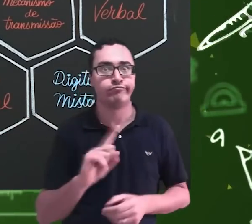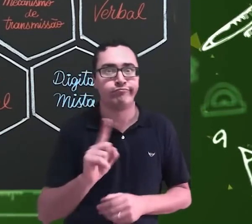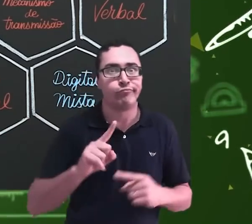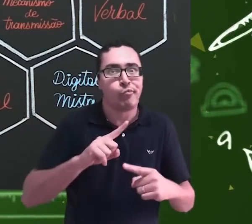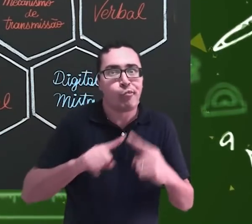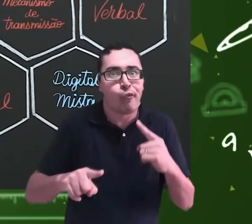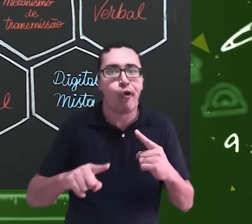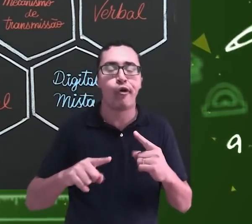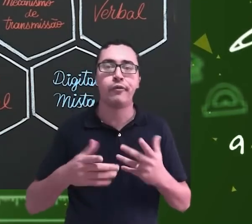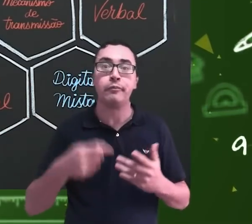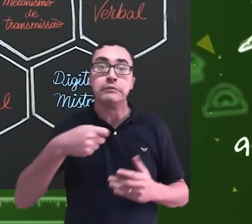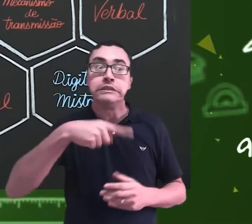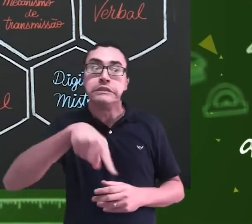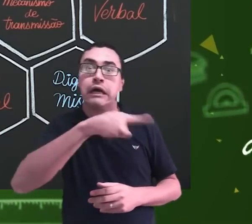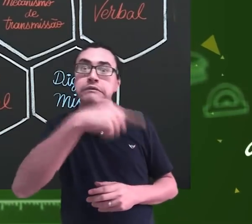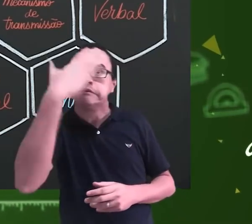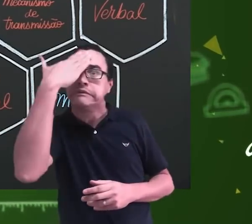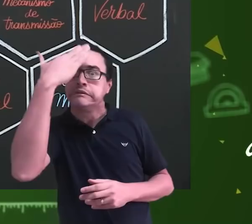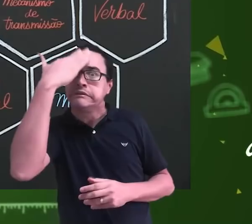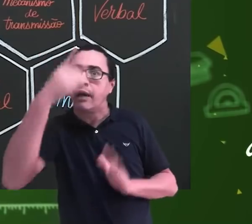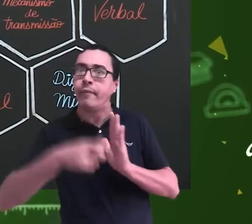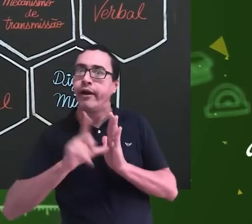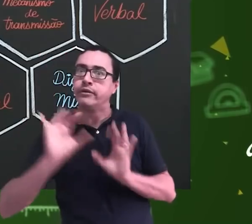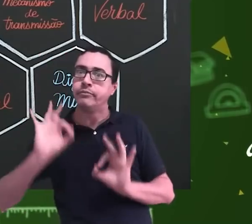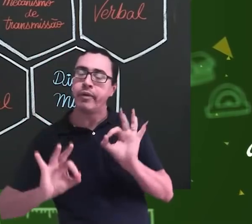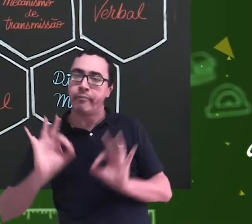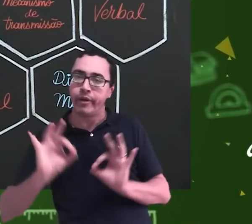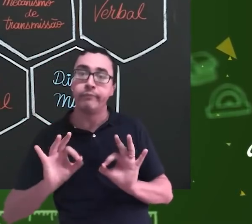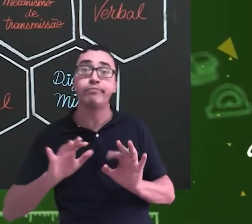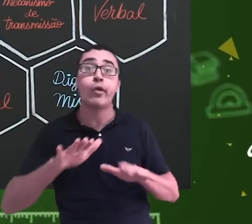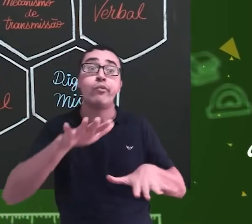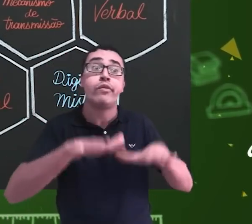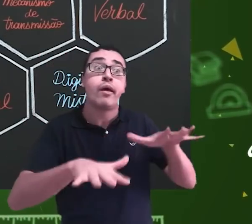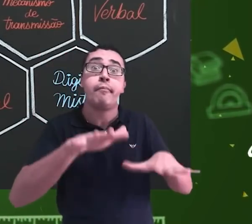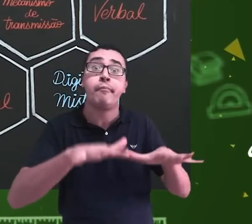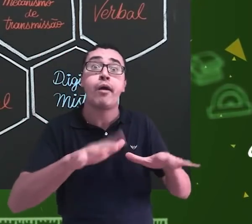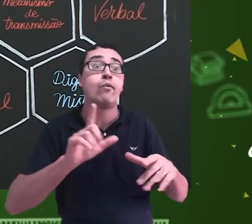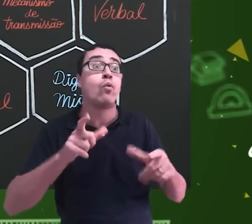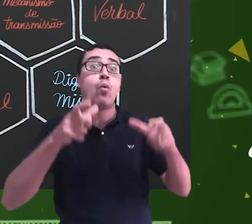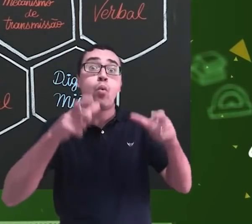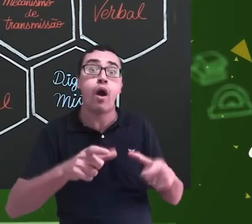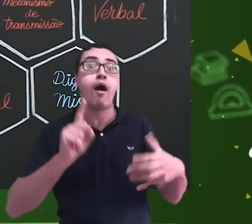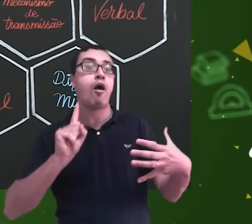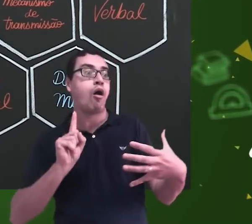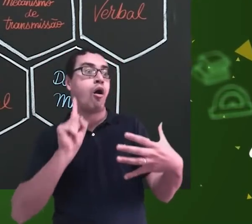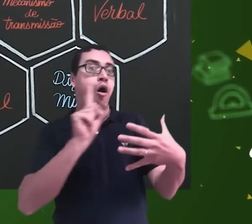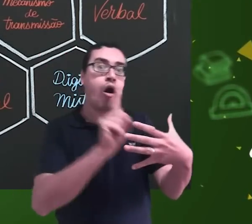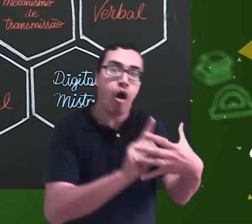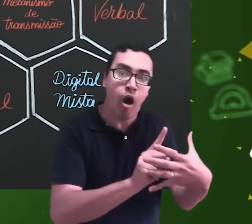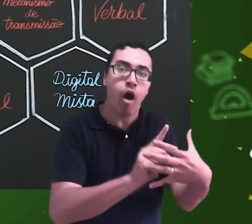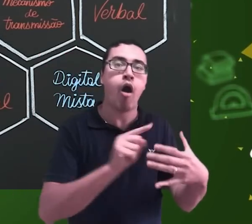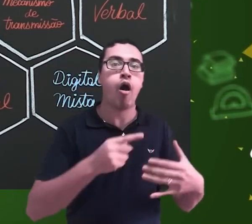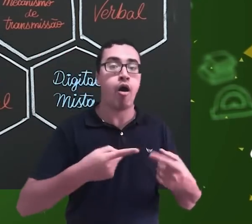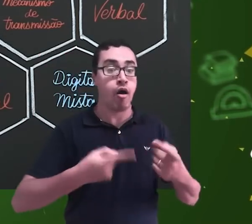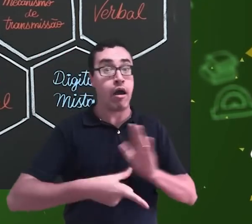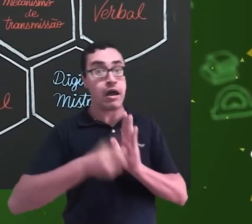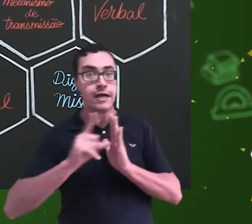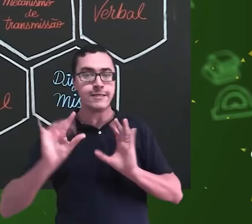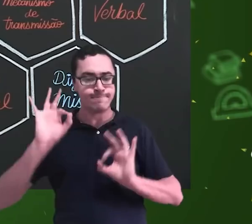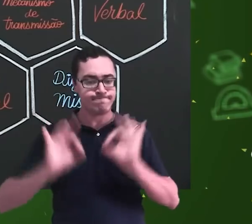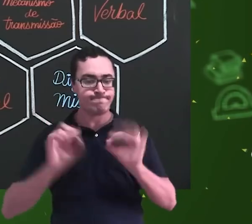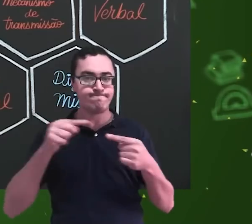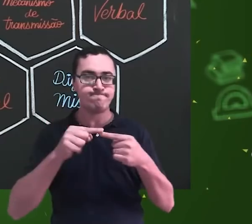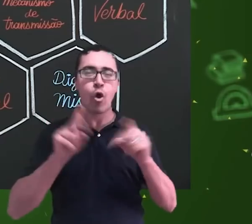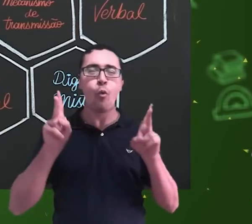que a língua é como se fosse a roupa que a gente veste. Em cada situação que a gente vivencia, a gente precisa utilizar a linguagem,